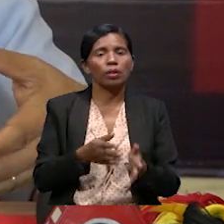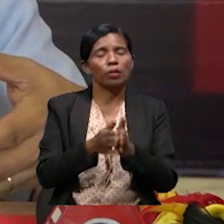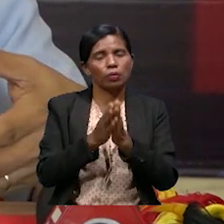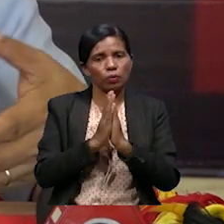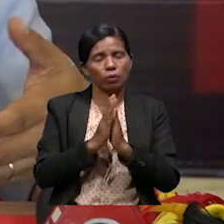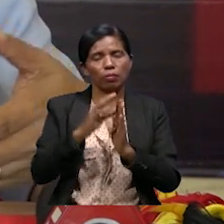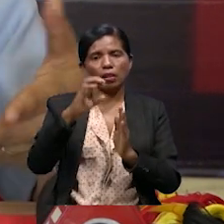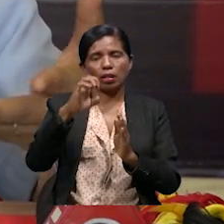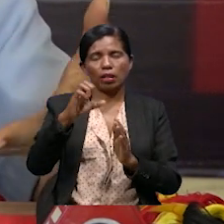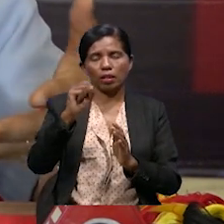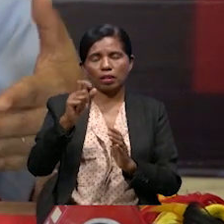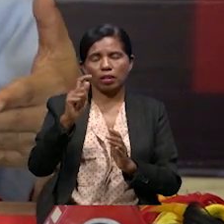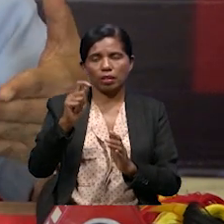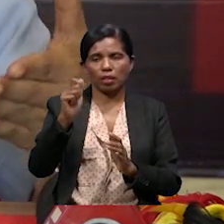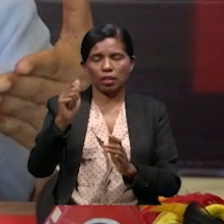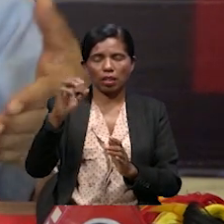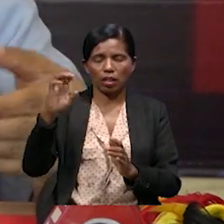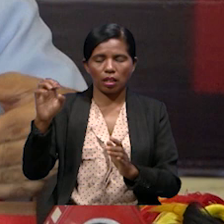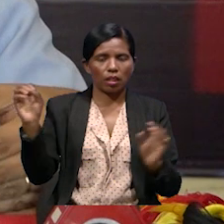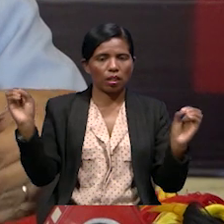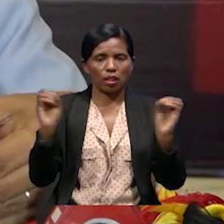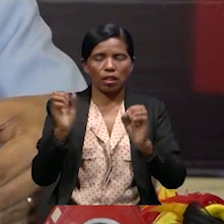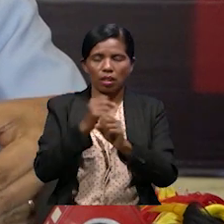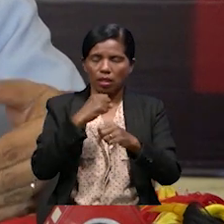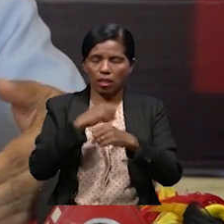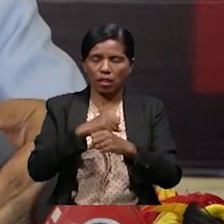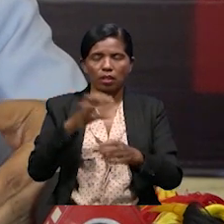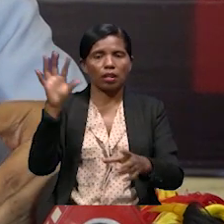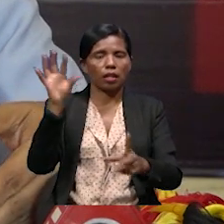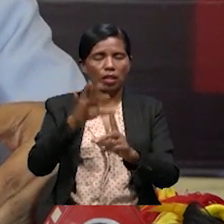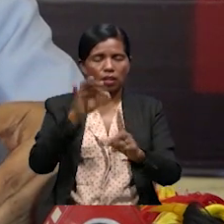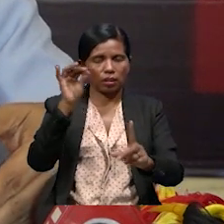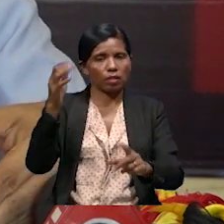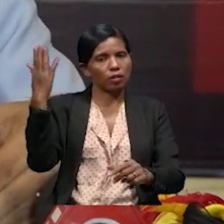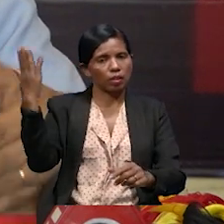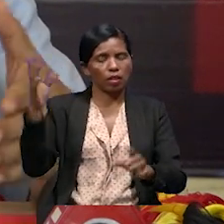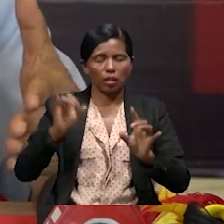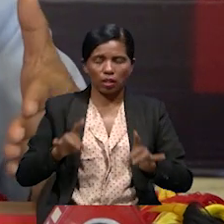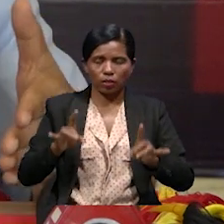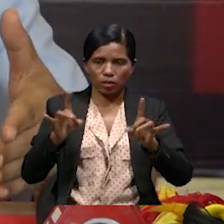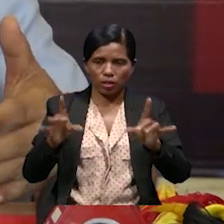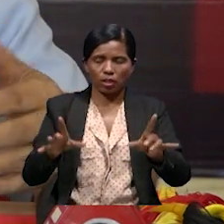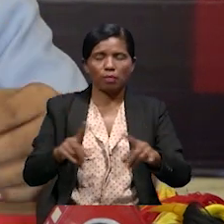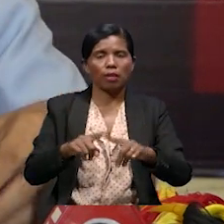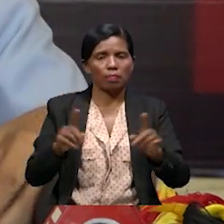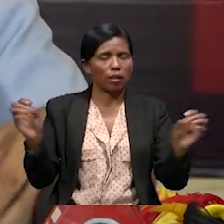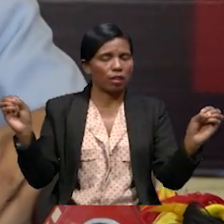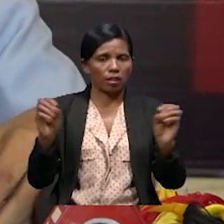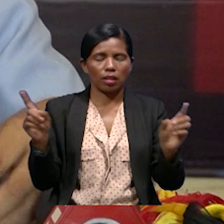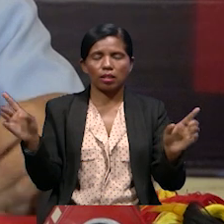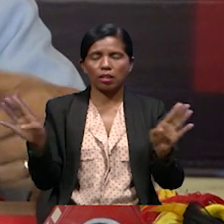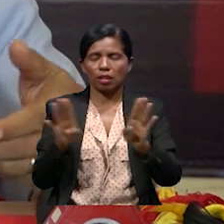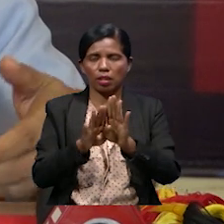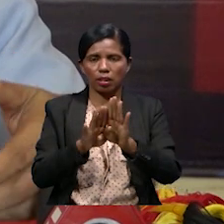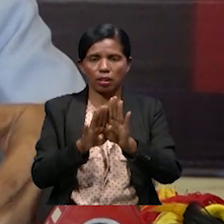para lahalo eleição e a Austrália. Mas bem, dentro da Takadala,